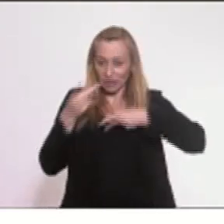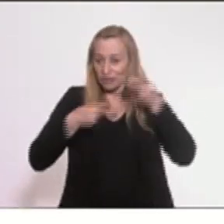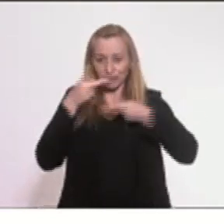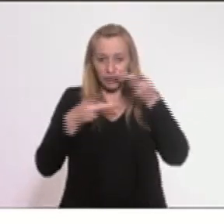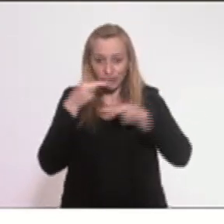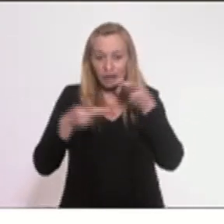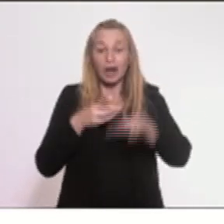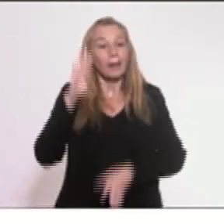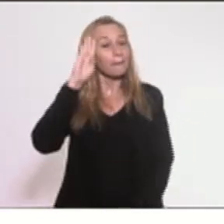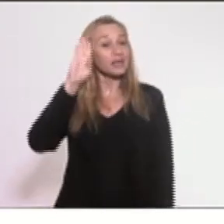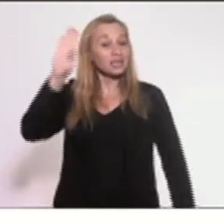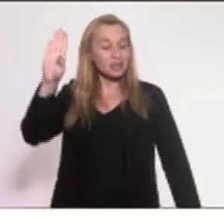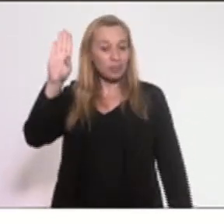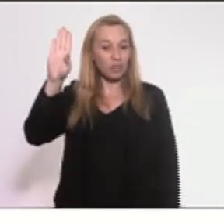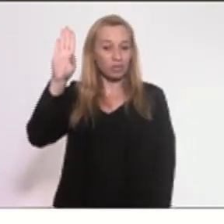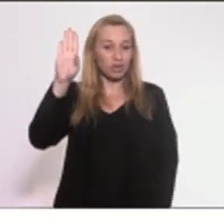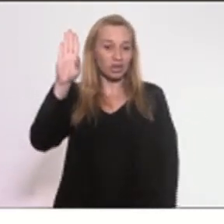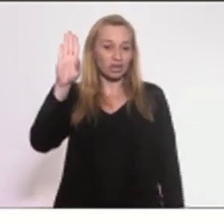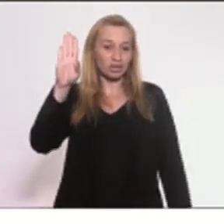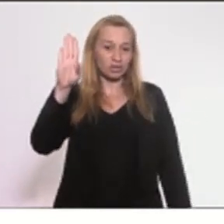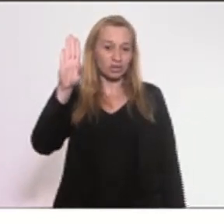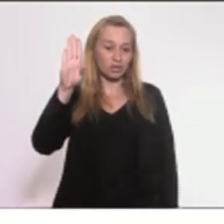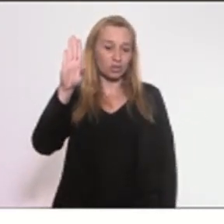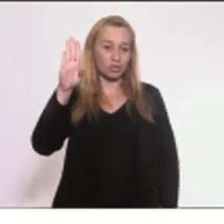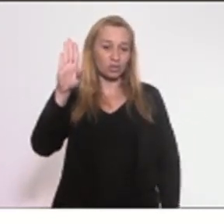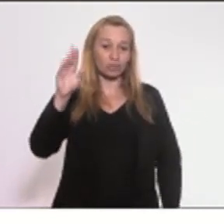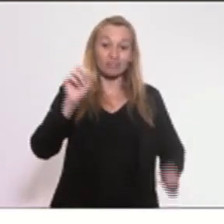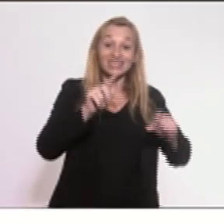principalmente quando acorda e aparece em público.